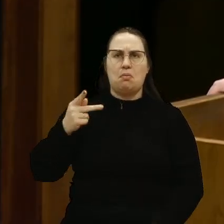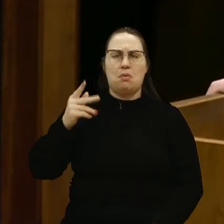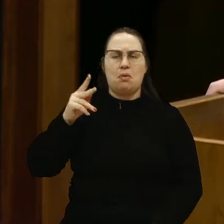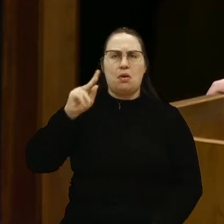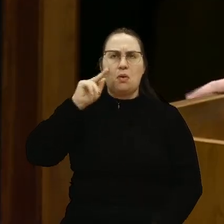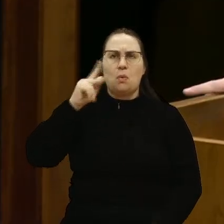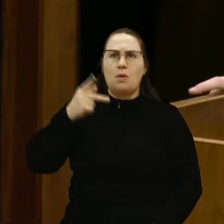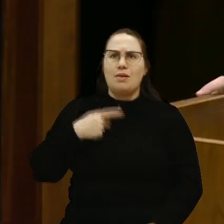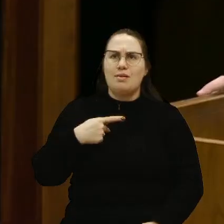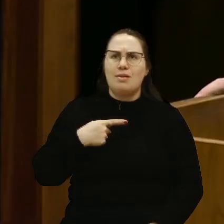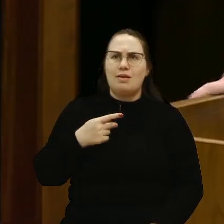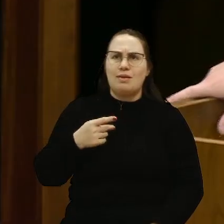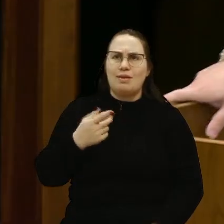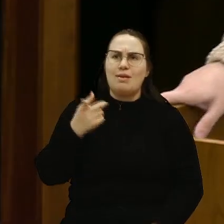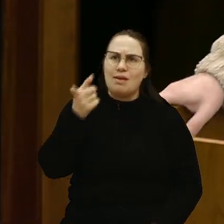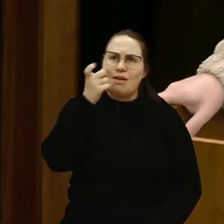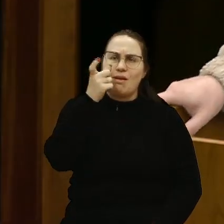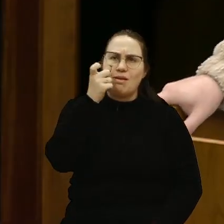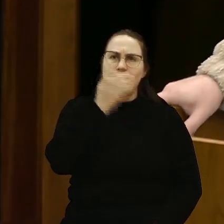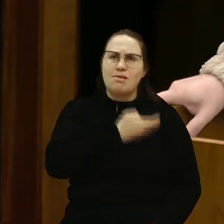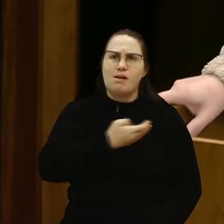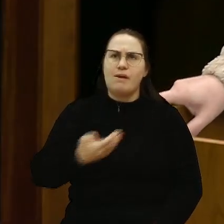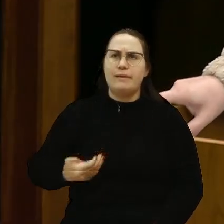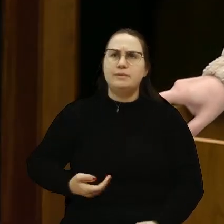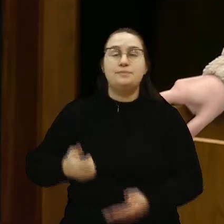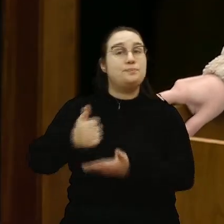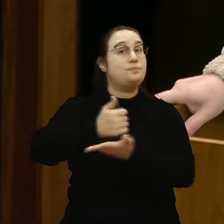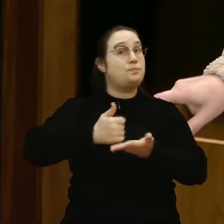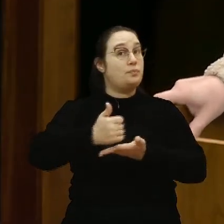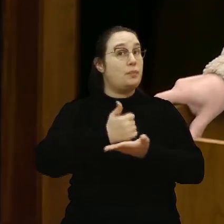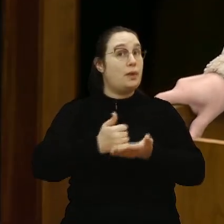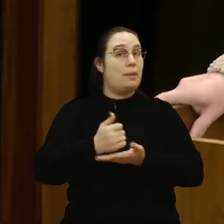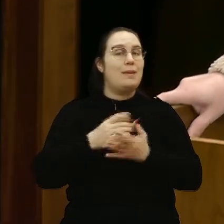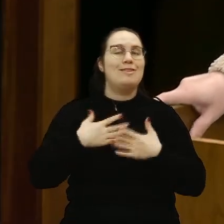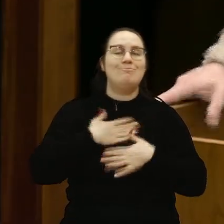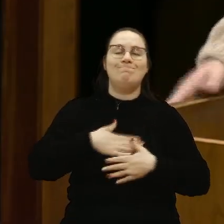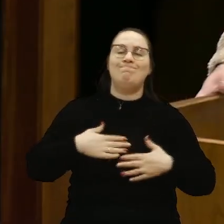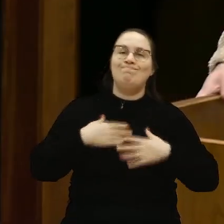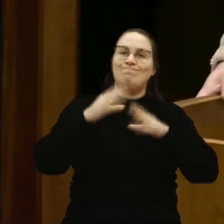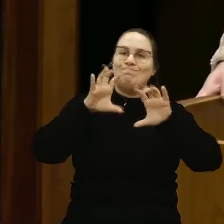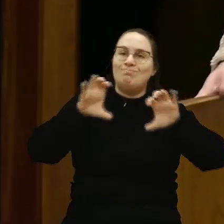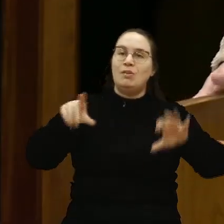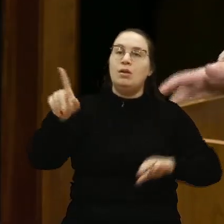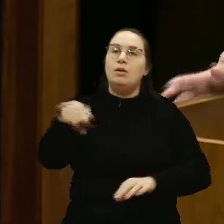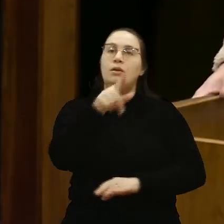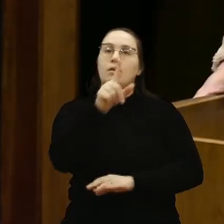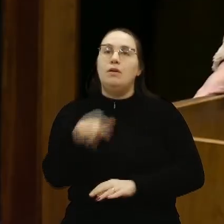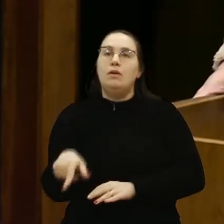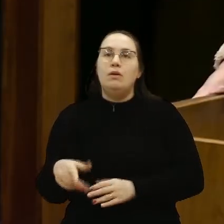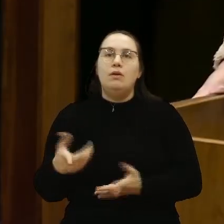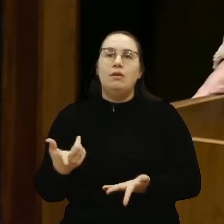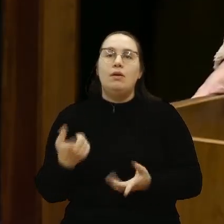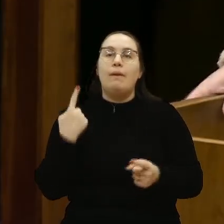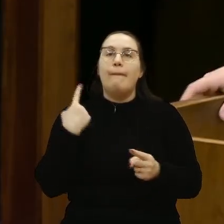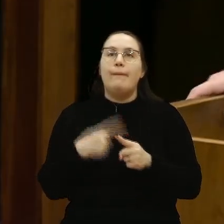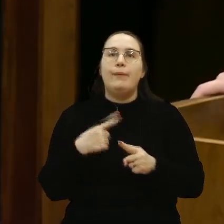vetar. Agora, objetivando deixar a base em uma situação um pouco mais confortável, ele veta arguindo inconstitucionalidade.